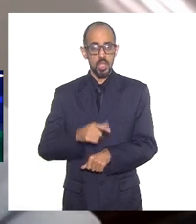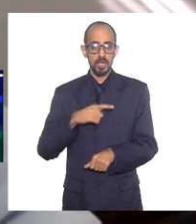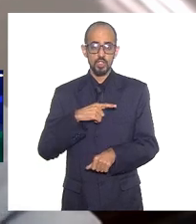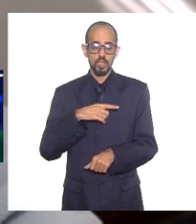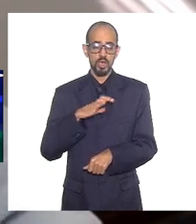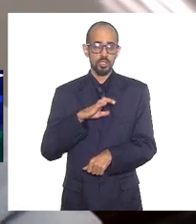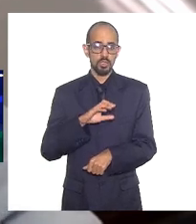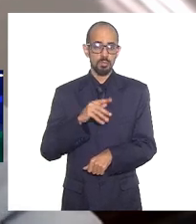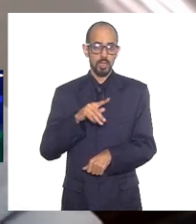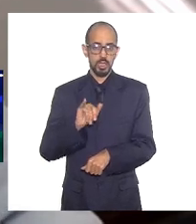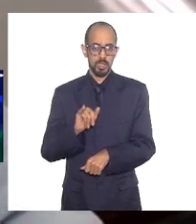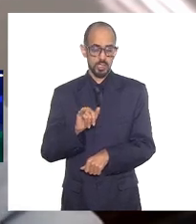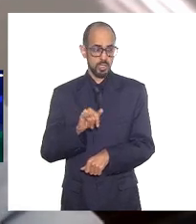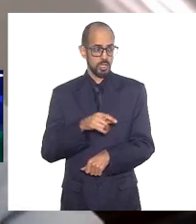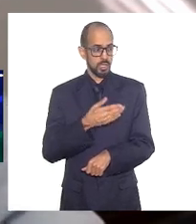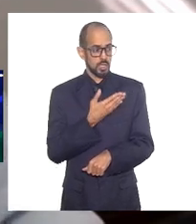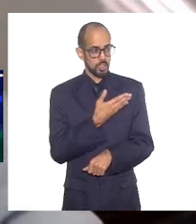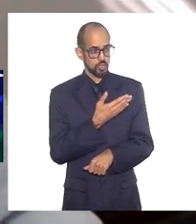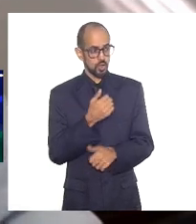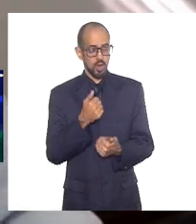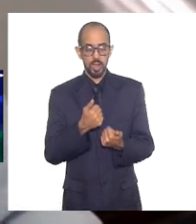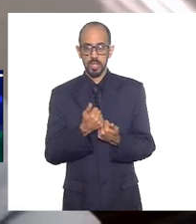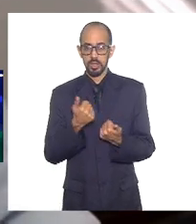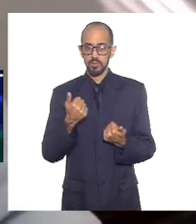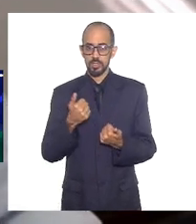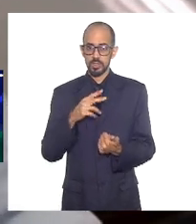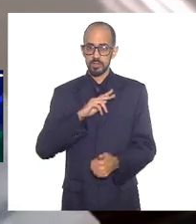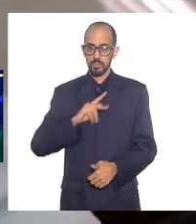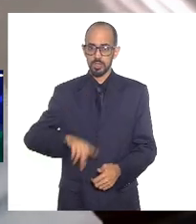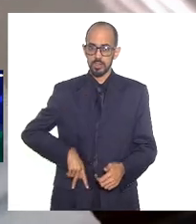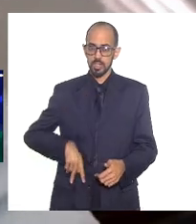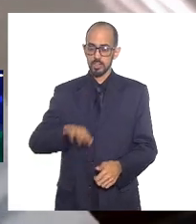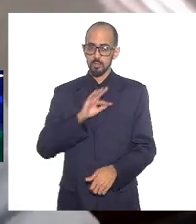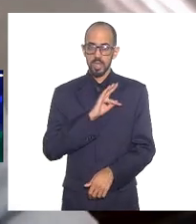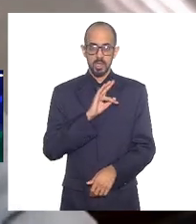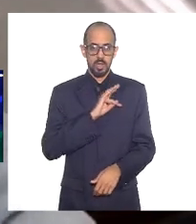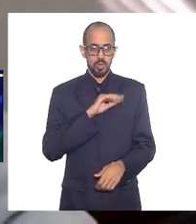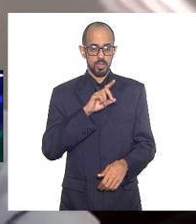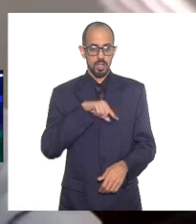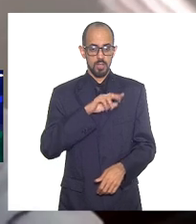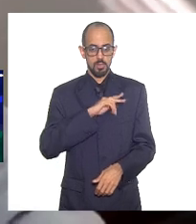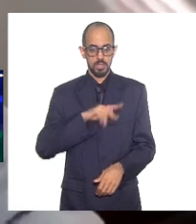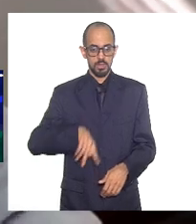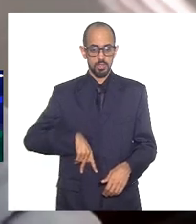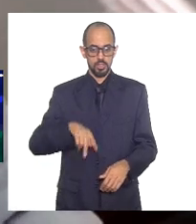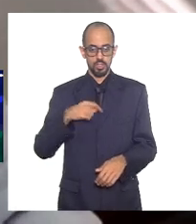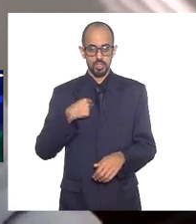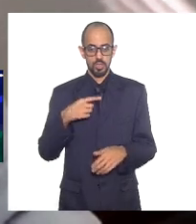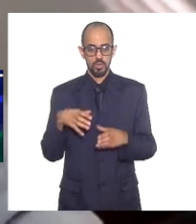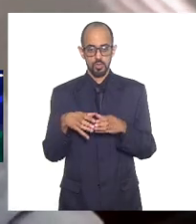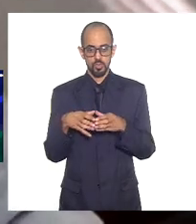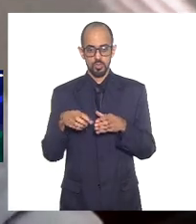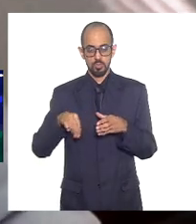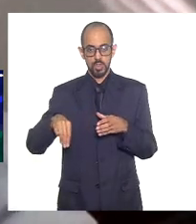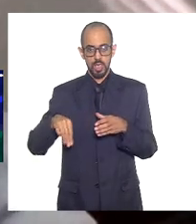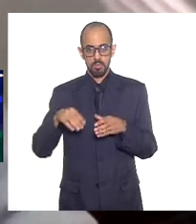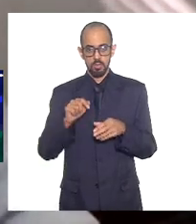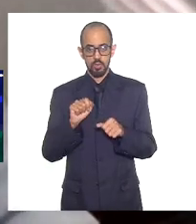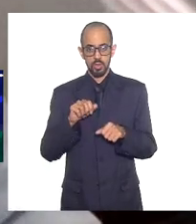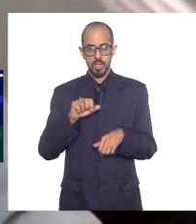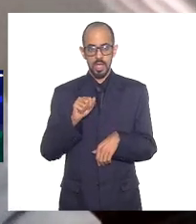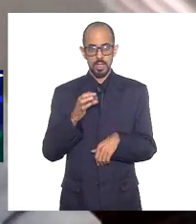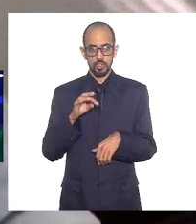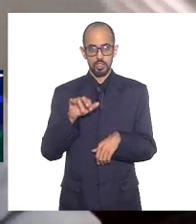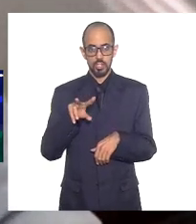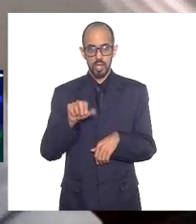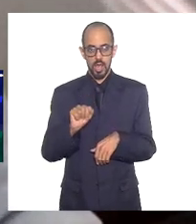Vossa Excelência é a vice-presidenta da comissão, deputada Marta Rocha preside a comissão, eu sou membro, deputado Átila Nunes é o relator, nós